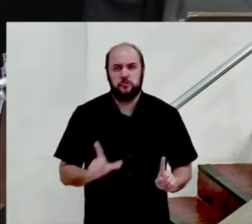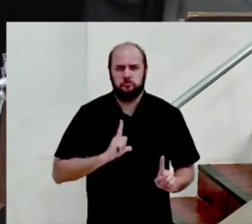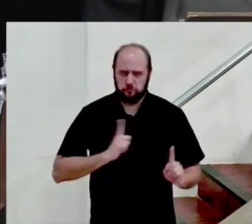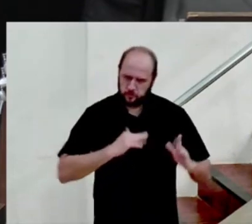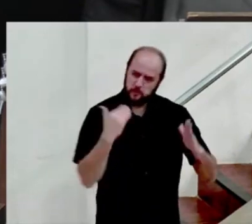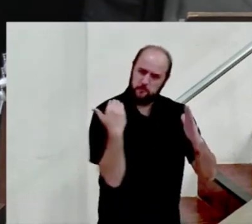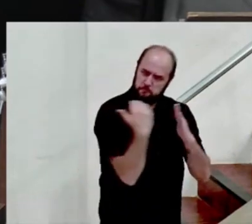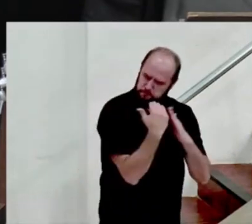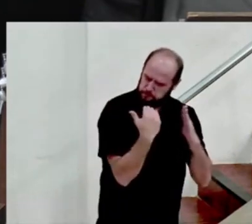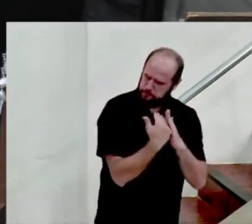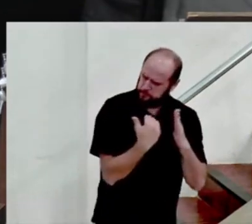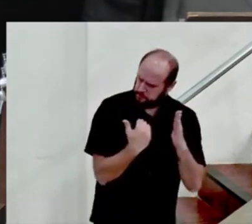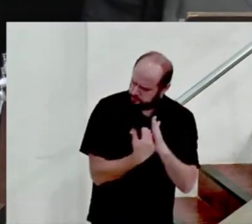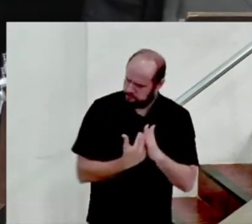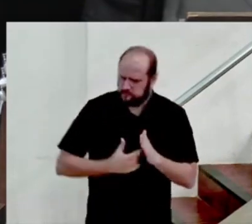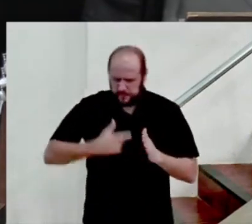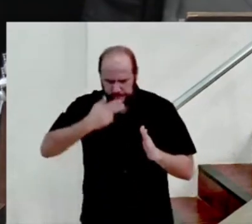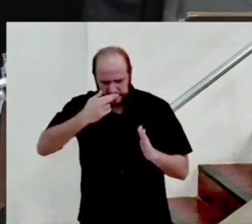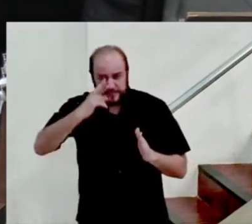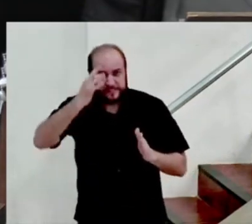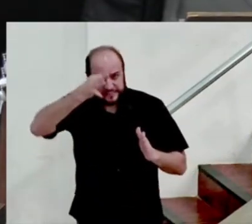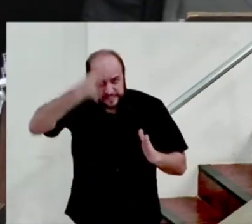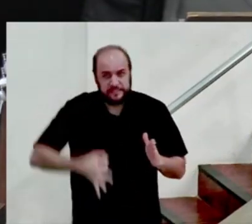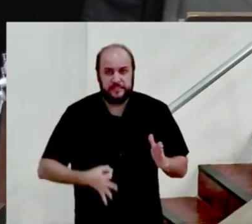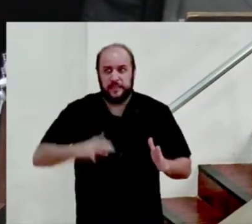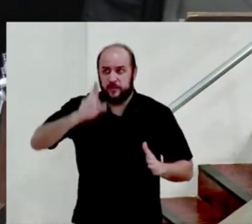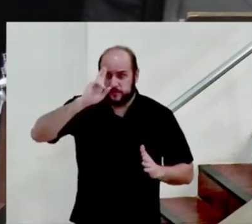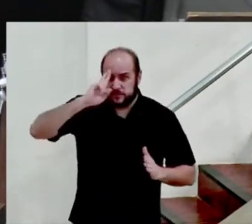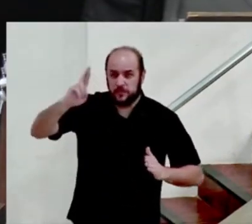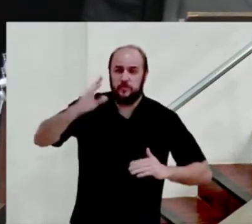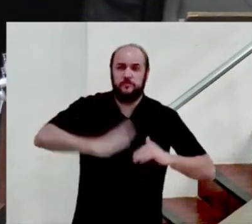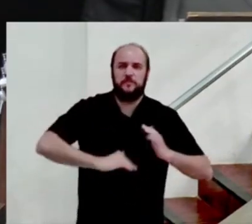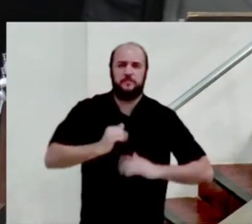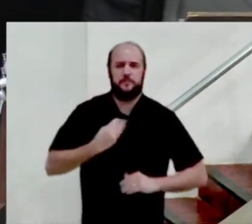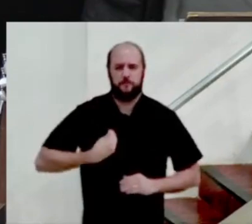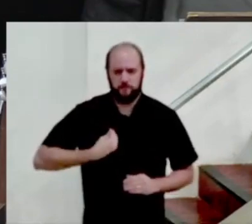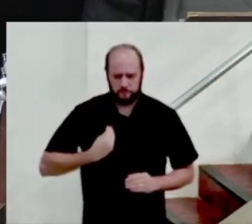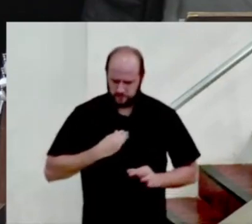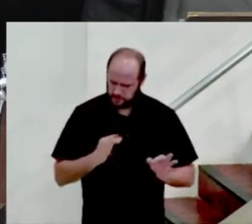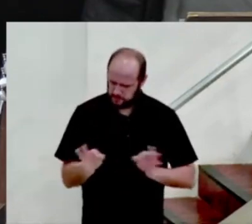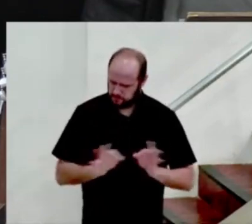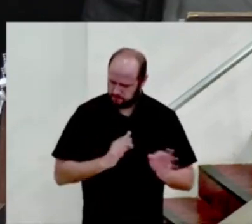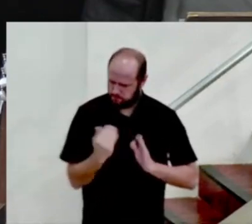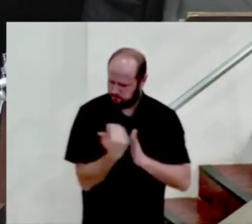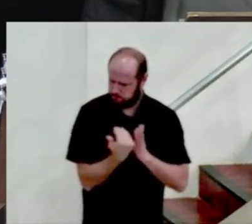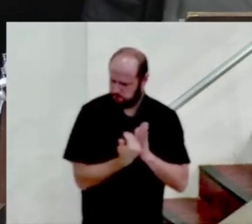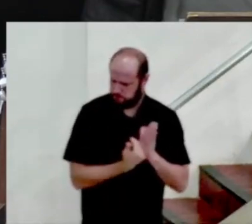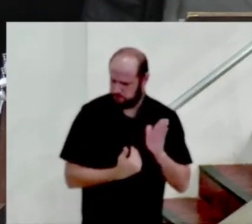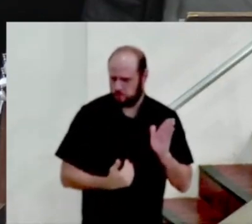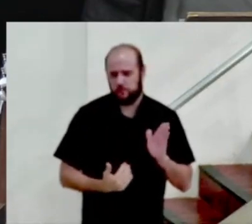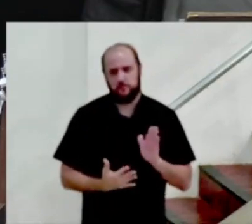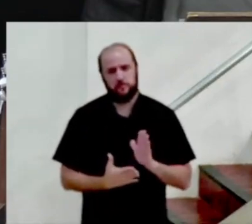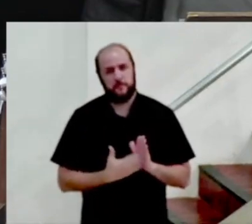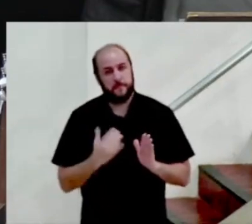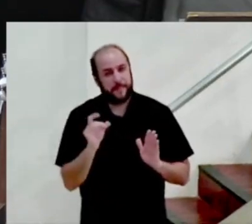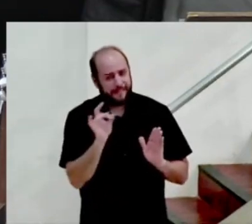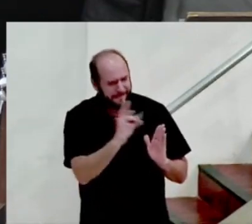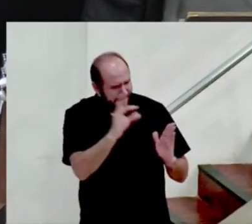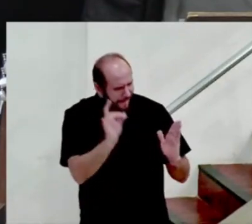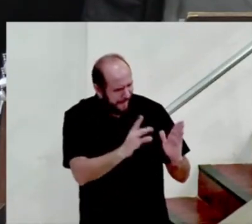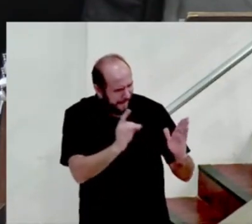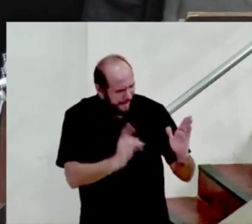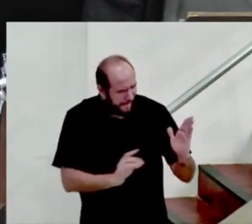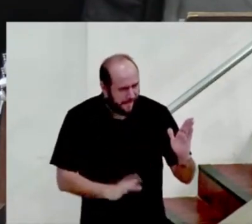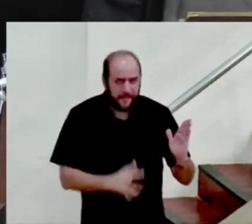cumprir um ritual exatamente estabelecido pelo Senhor. Sua vida era organizada. As etapas que